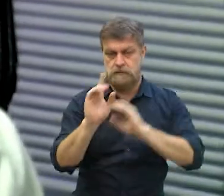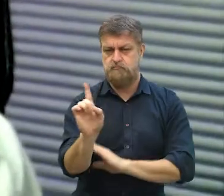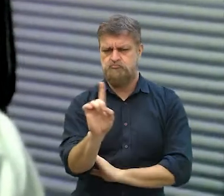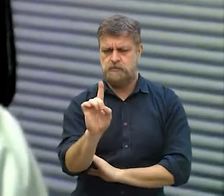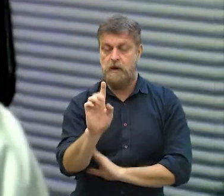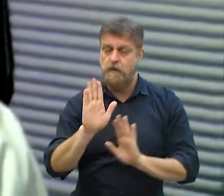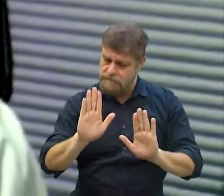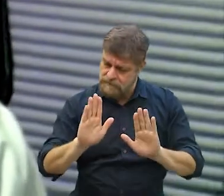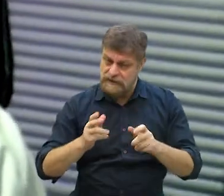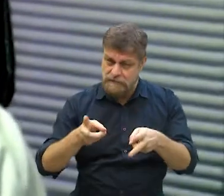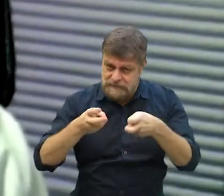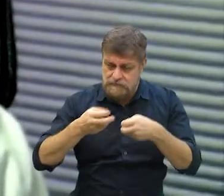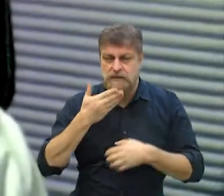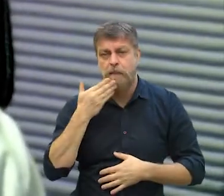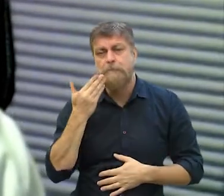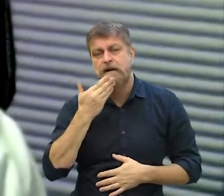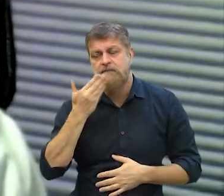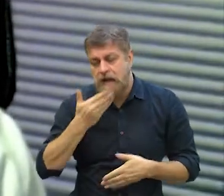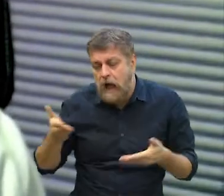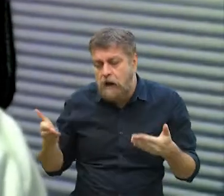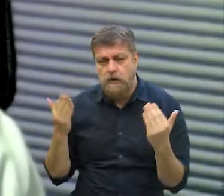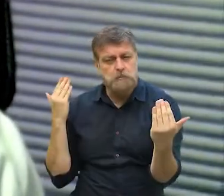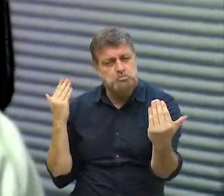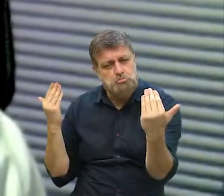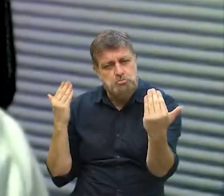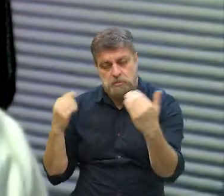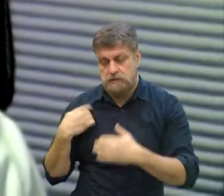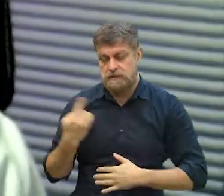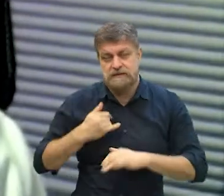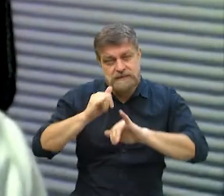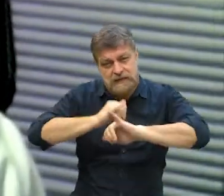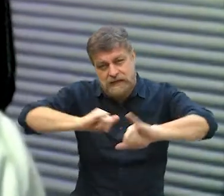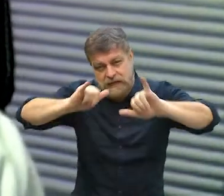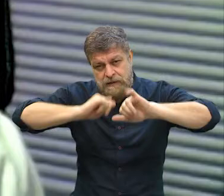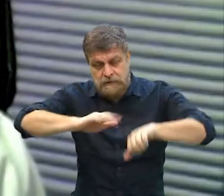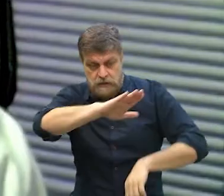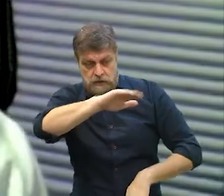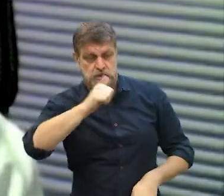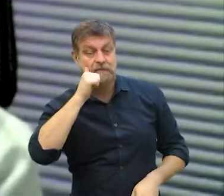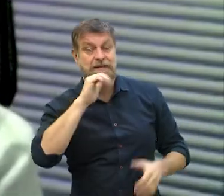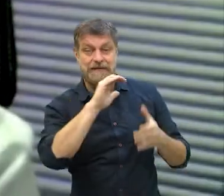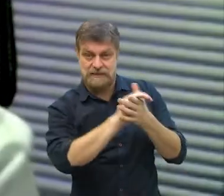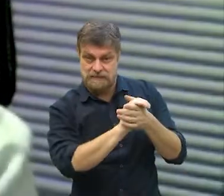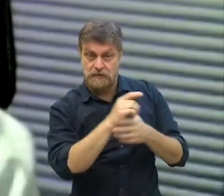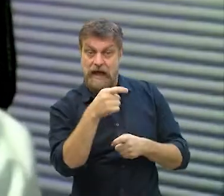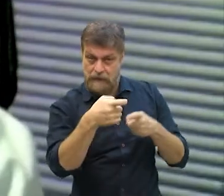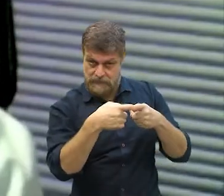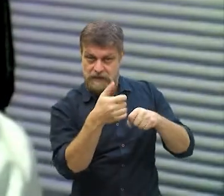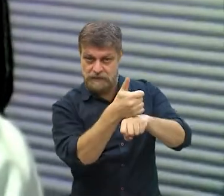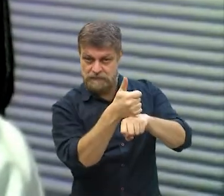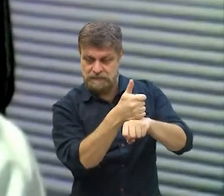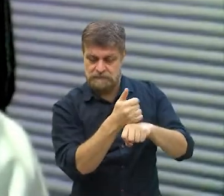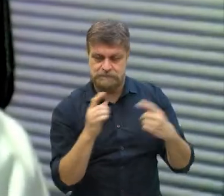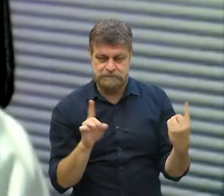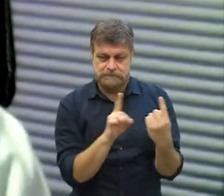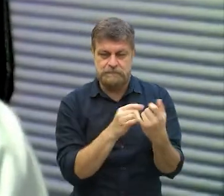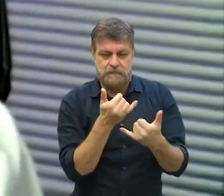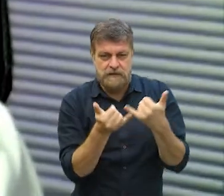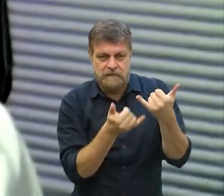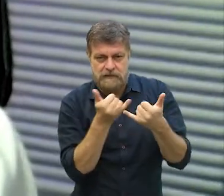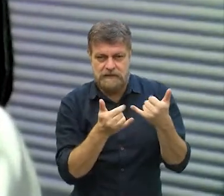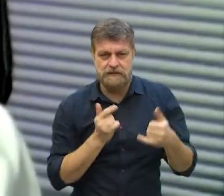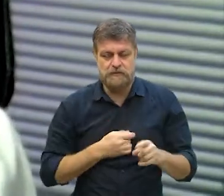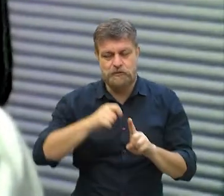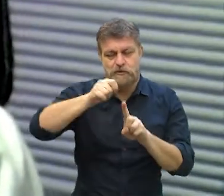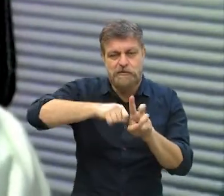o ideal, mas a gente percebe que está facilitando. E essas campanhas que a gente, eu estava até conversando com a minha esposa, que é médica também, e brincando,